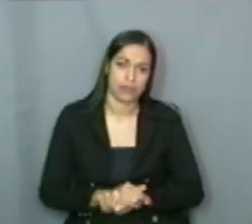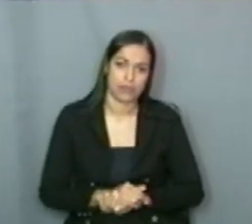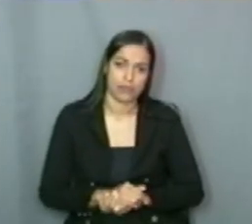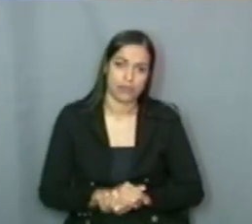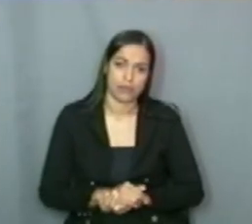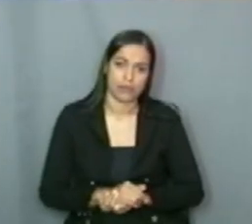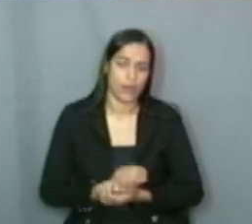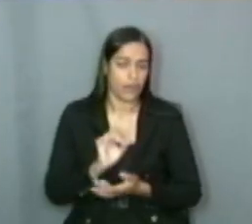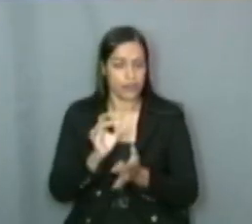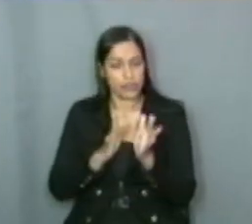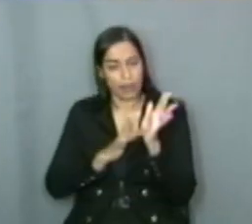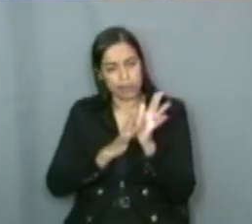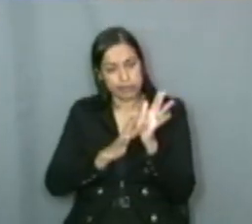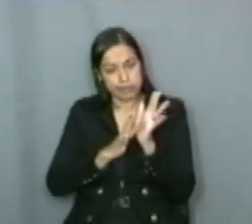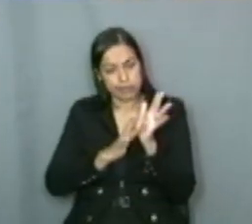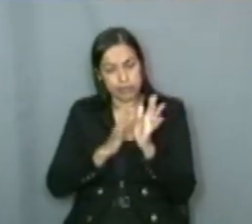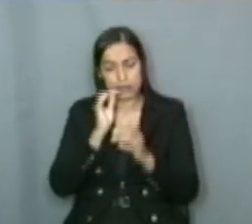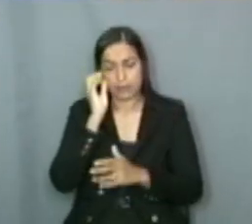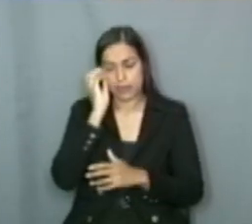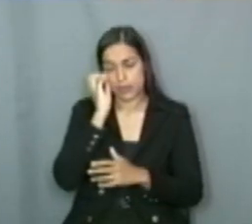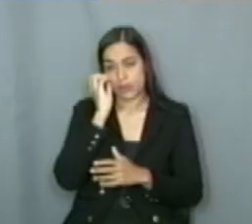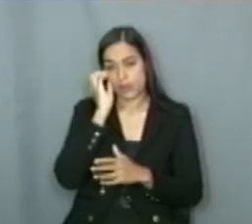Foi só a maquiagem.